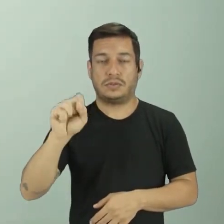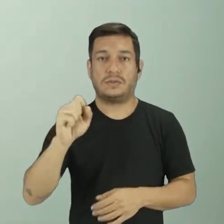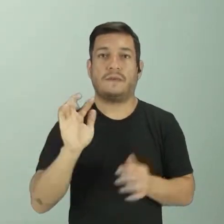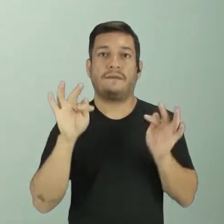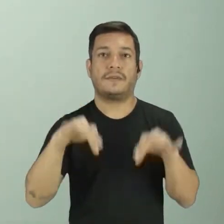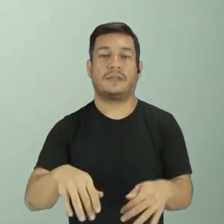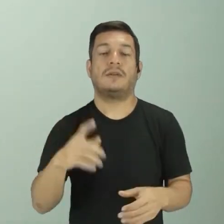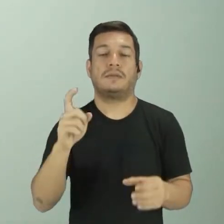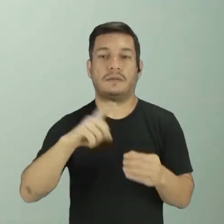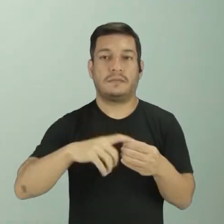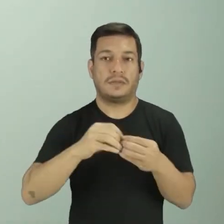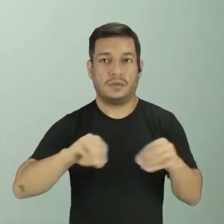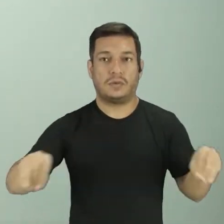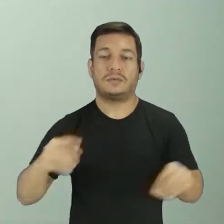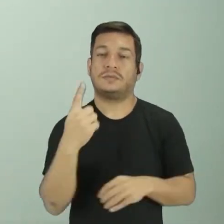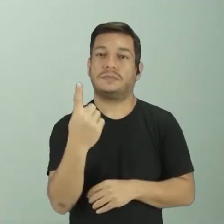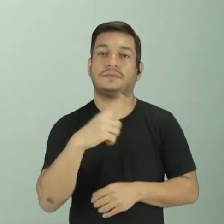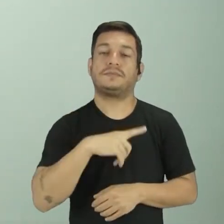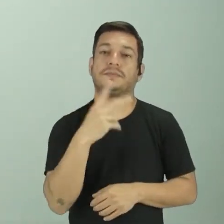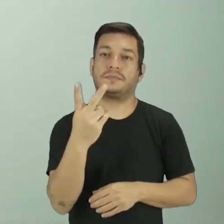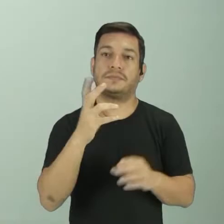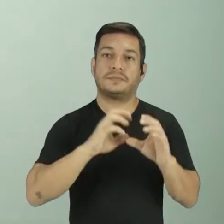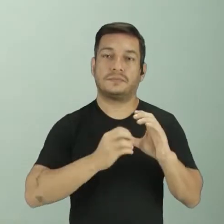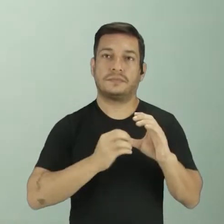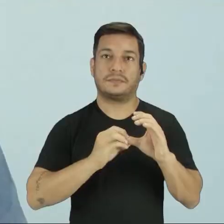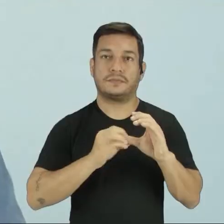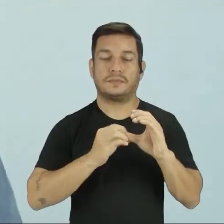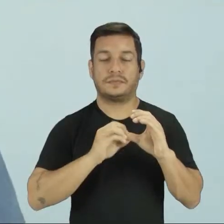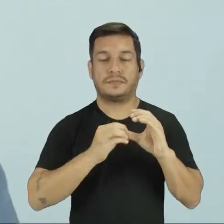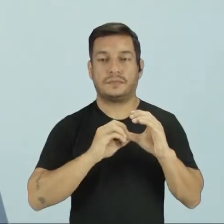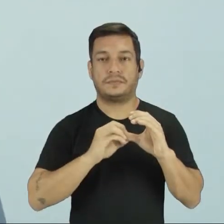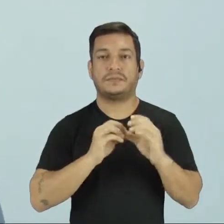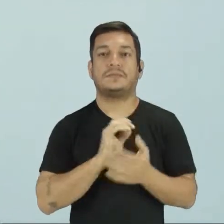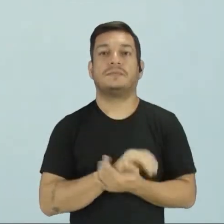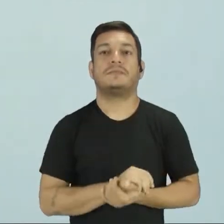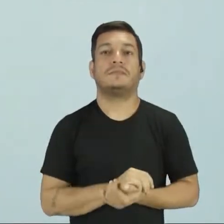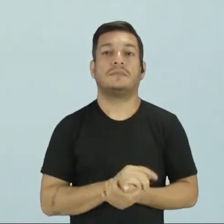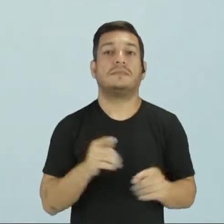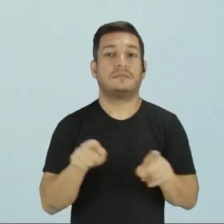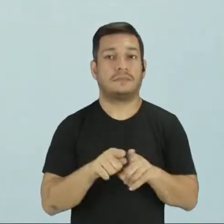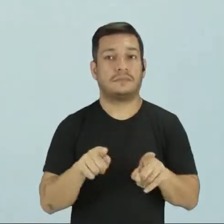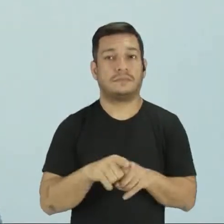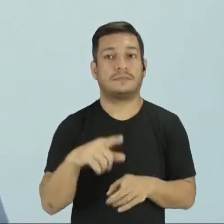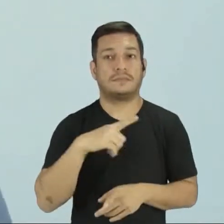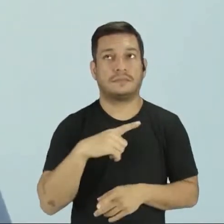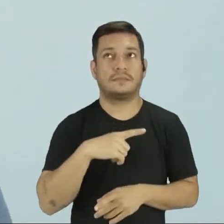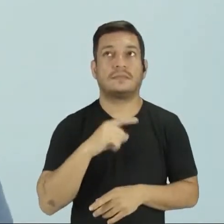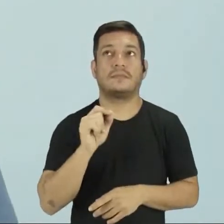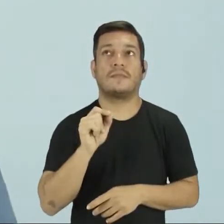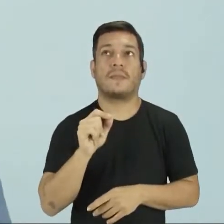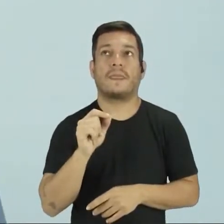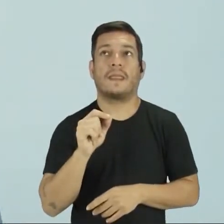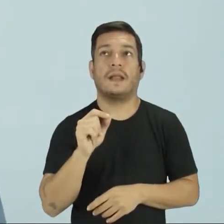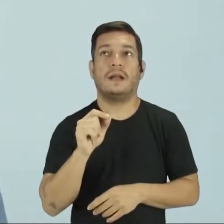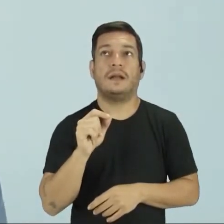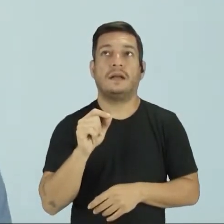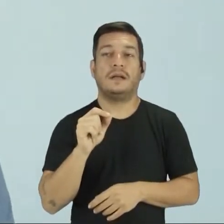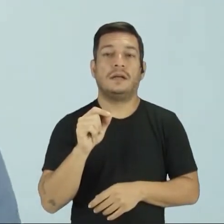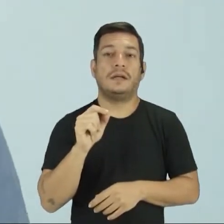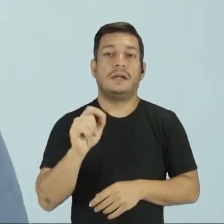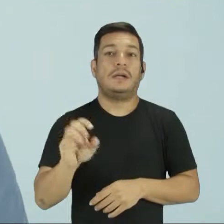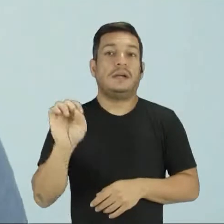1, a gente já tem duas células haploides e também já passadas, ou seja, elas